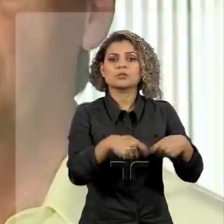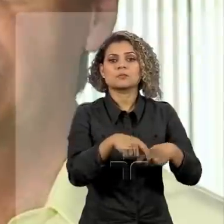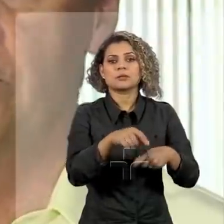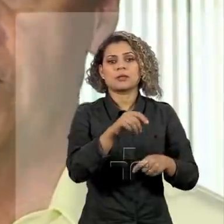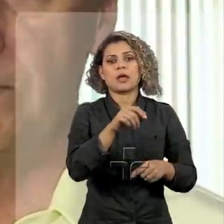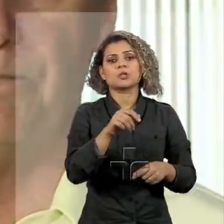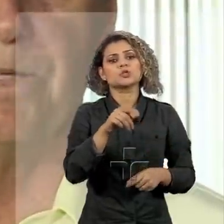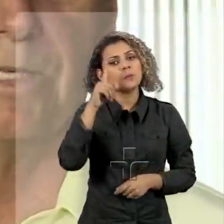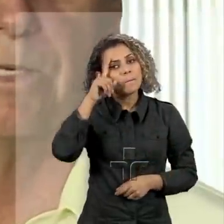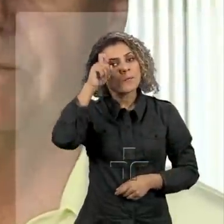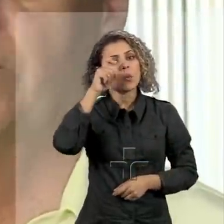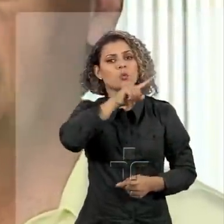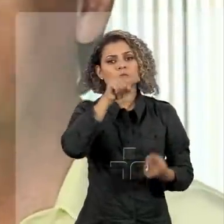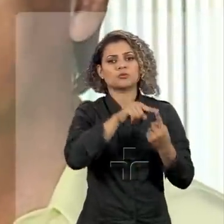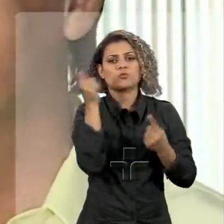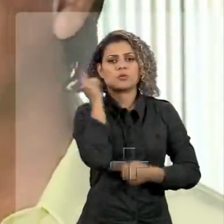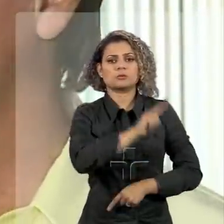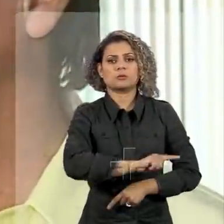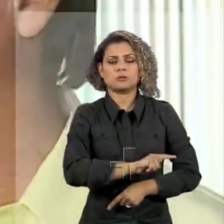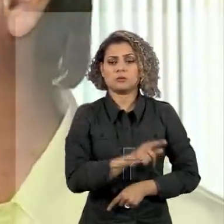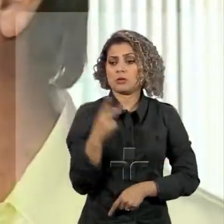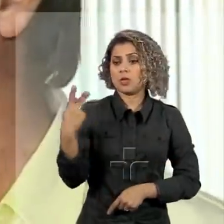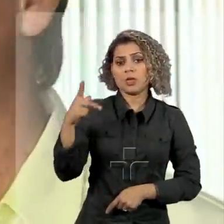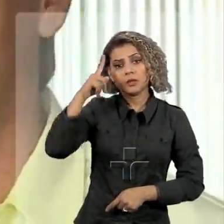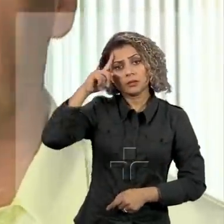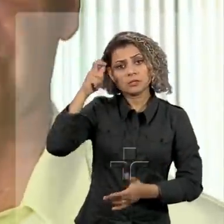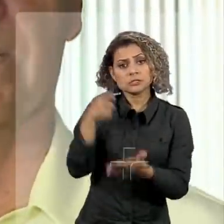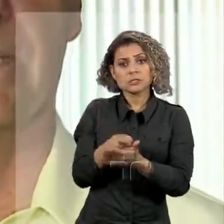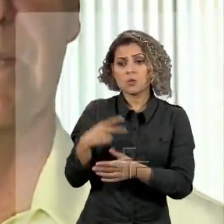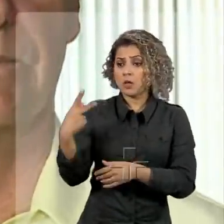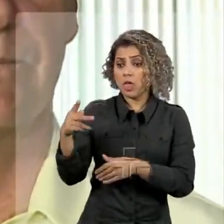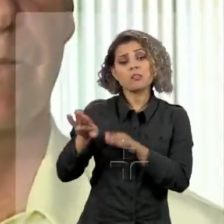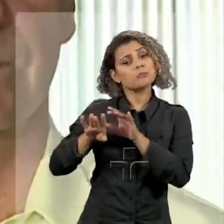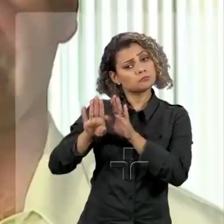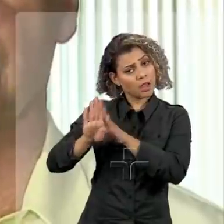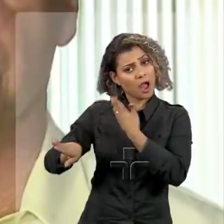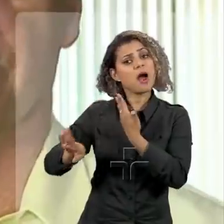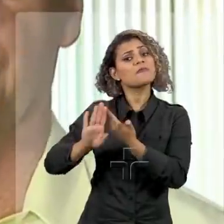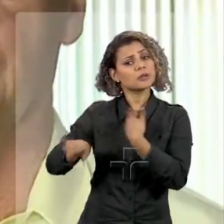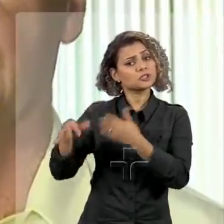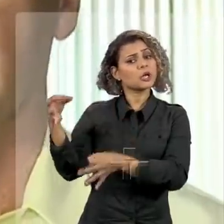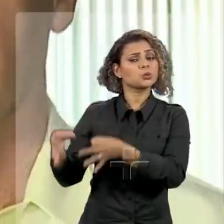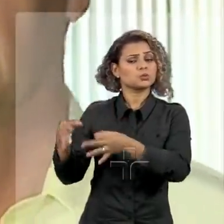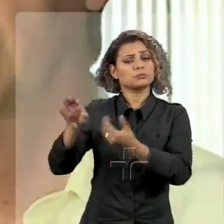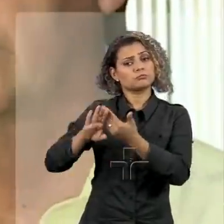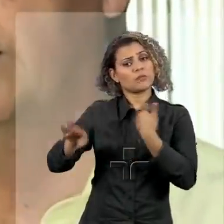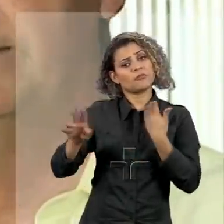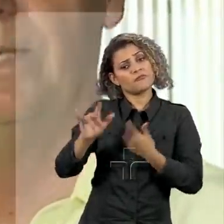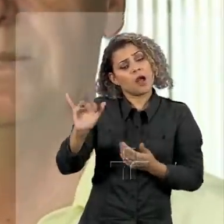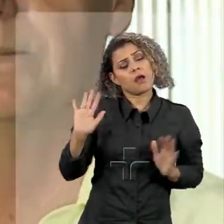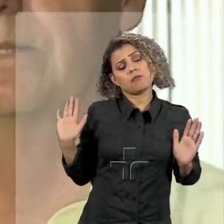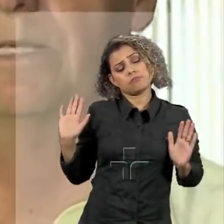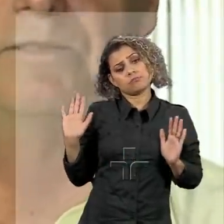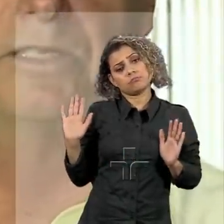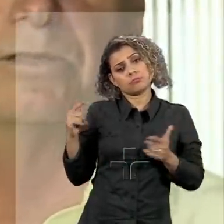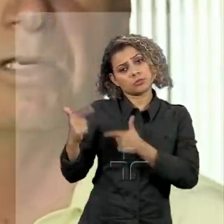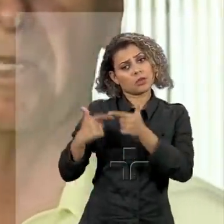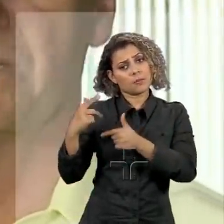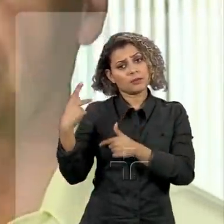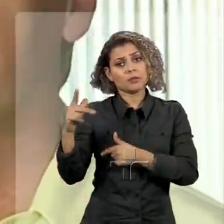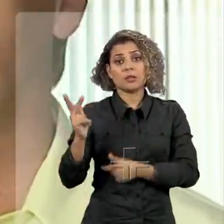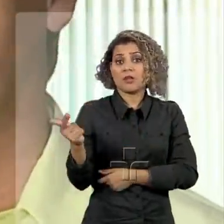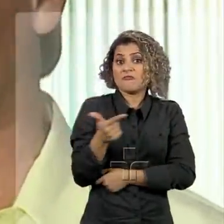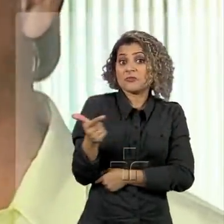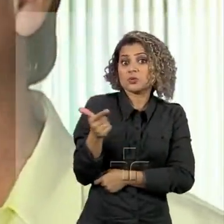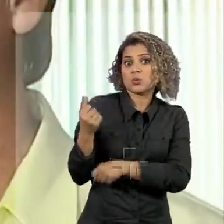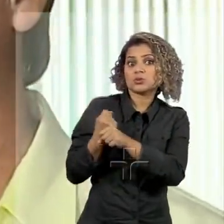objetivo. Olha, a adesão dele é difícil, ele vai abrir mão da tua função, a carreira dele. Está em 22